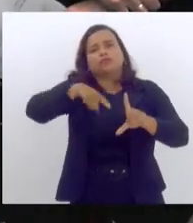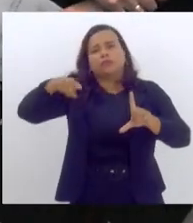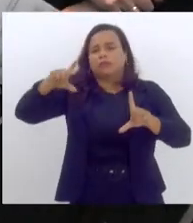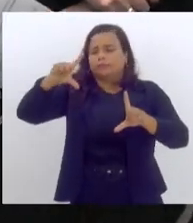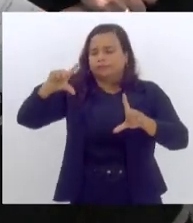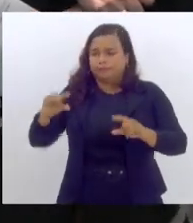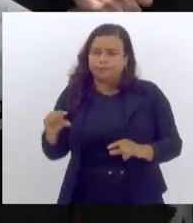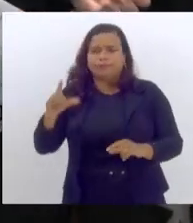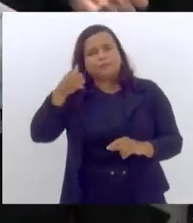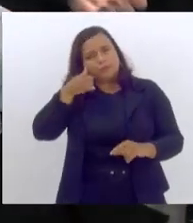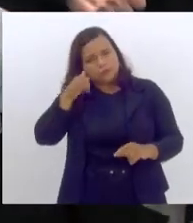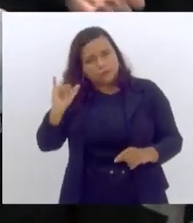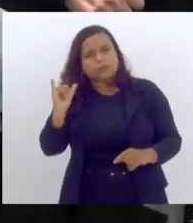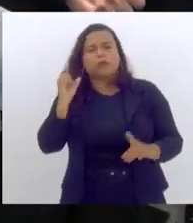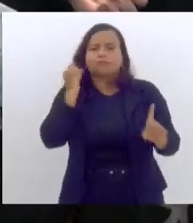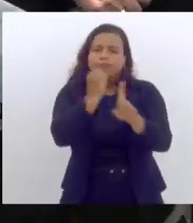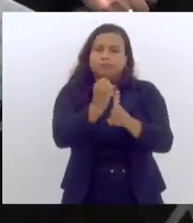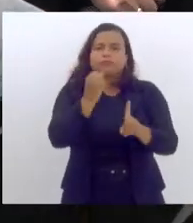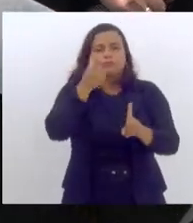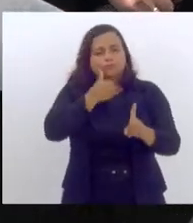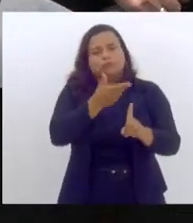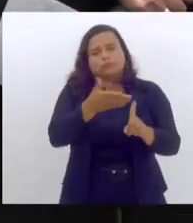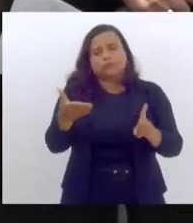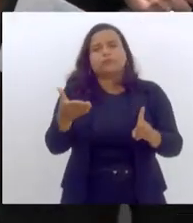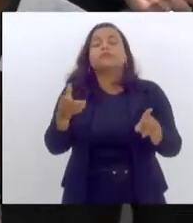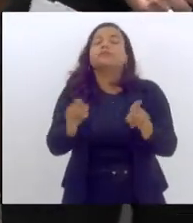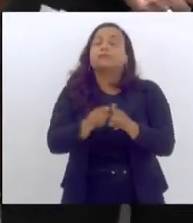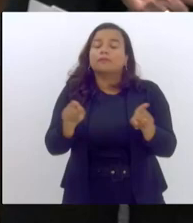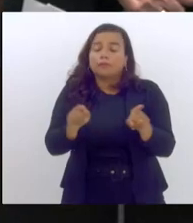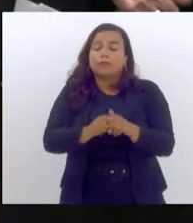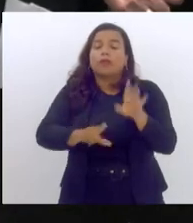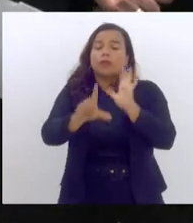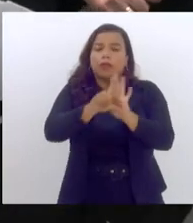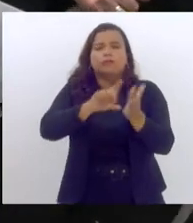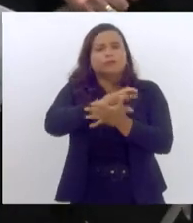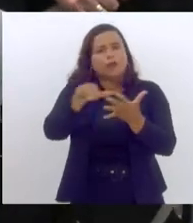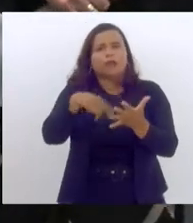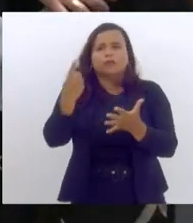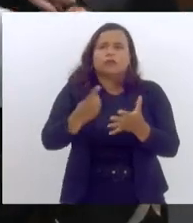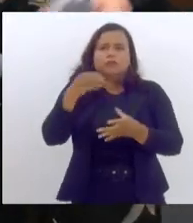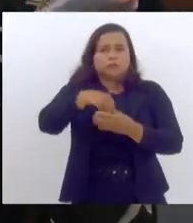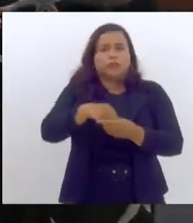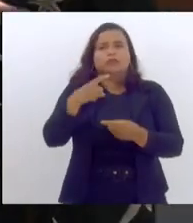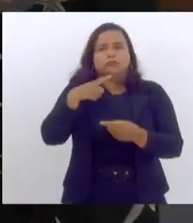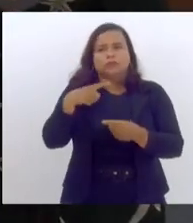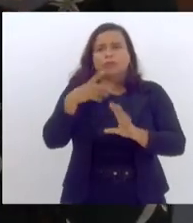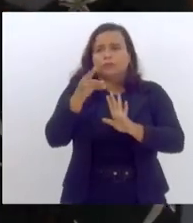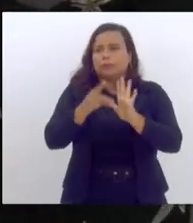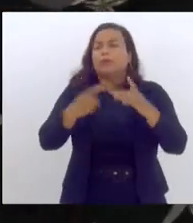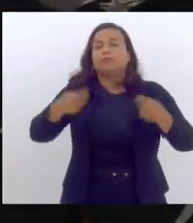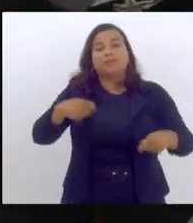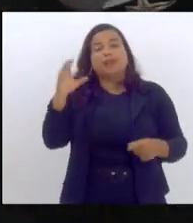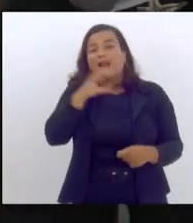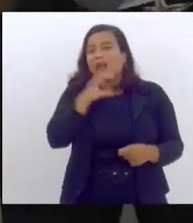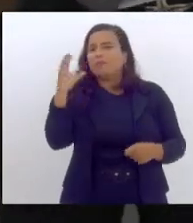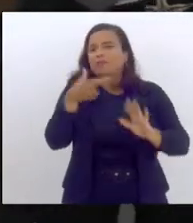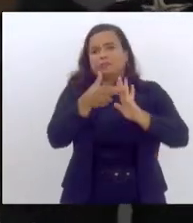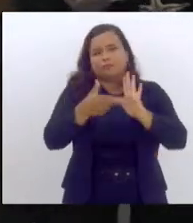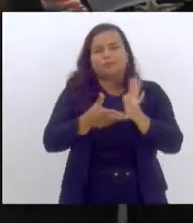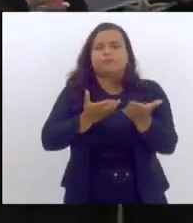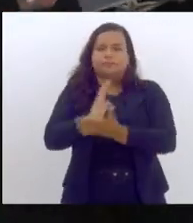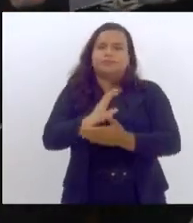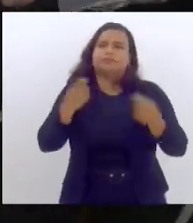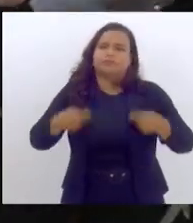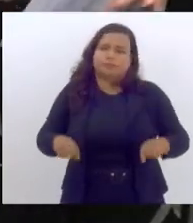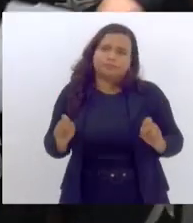evitar, né, esse tipo de crime. E outras leis que nós temos aqui que a gente precisam ser rapidamente regulamentadas.